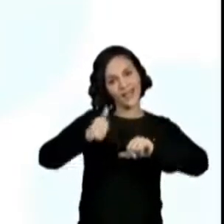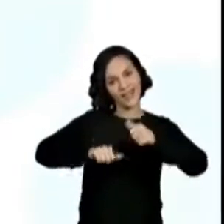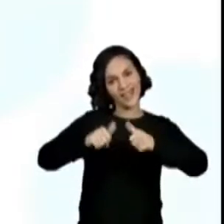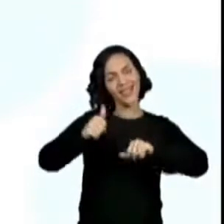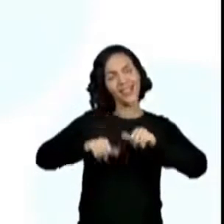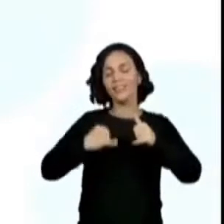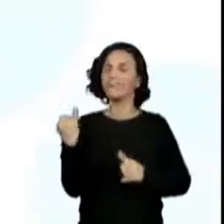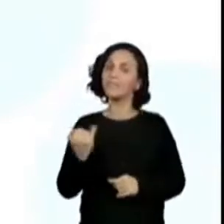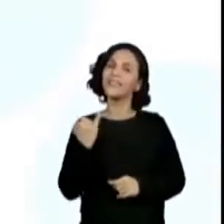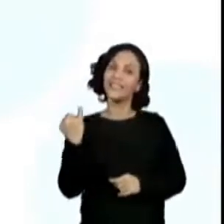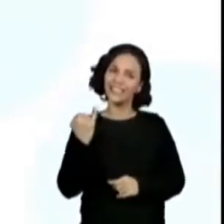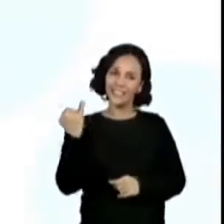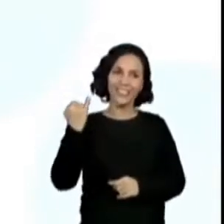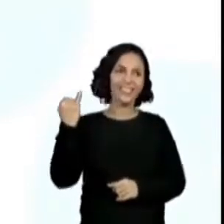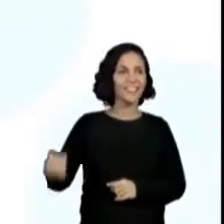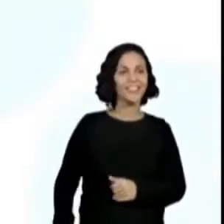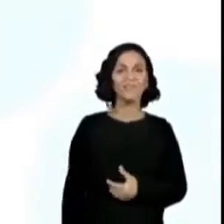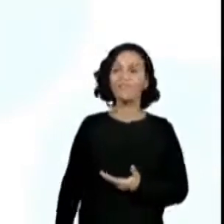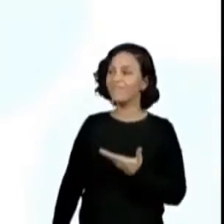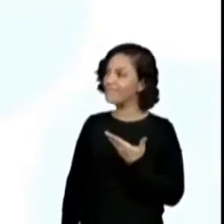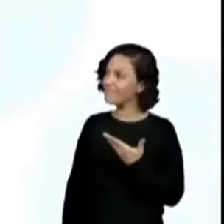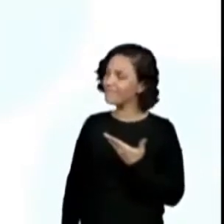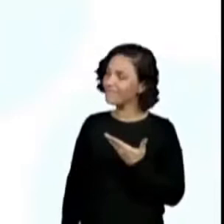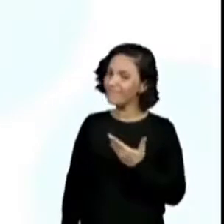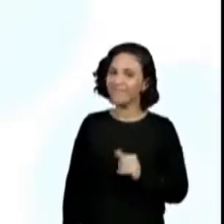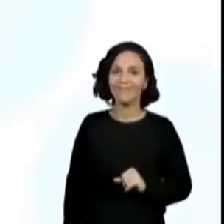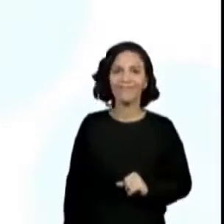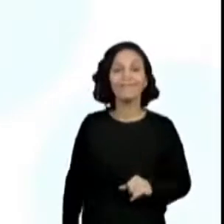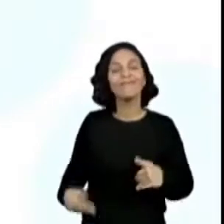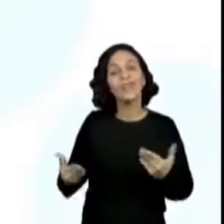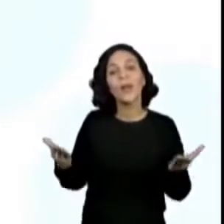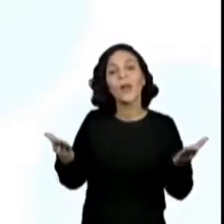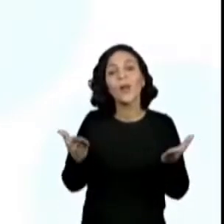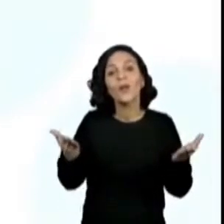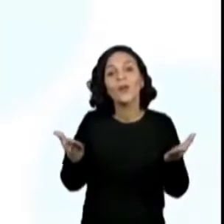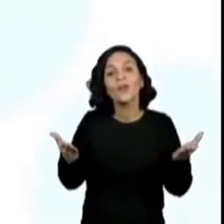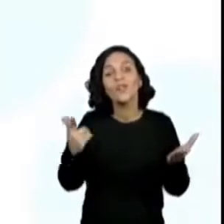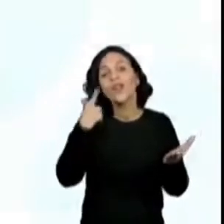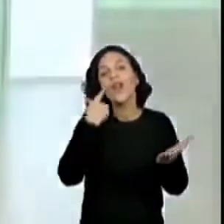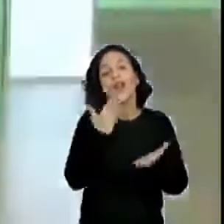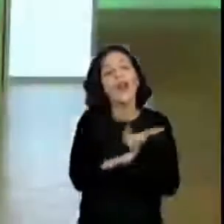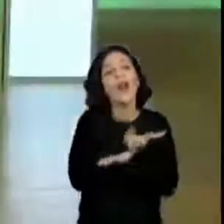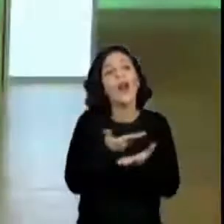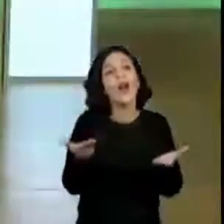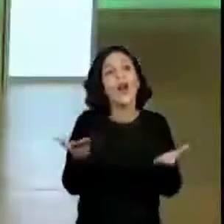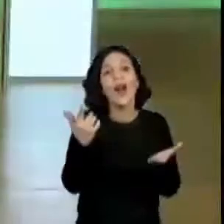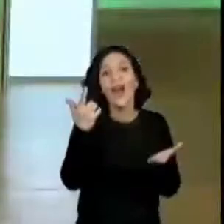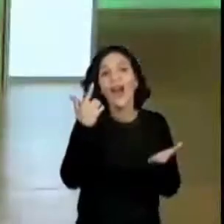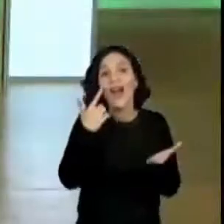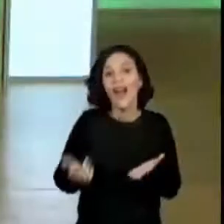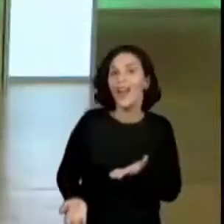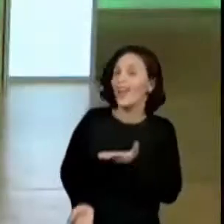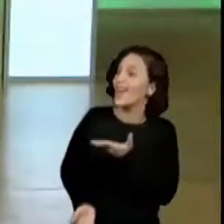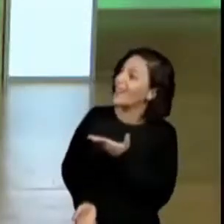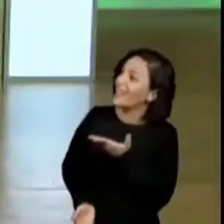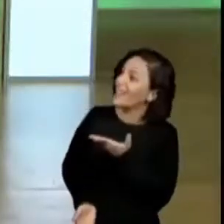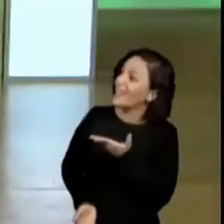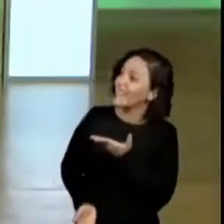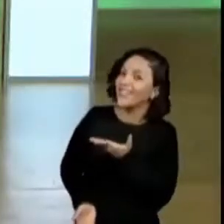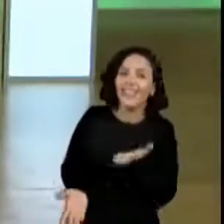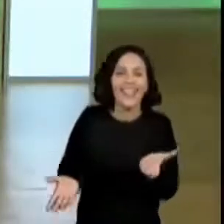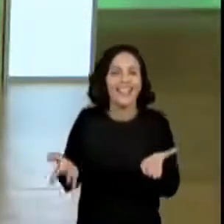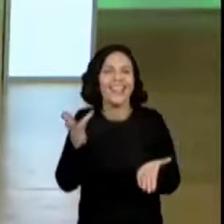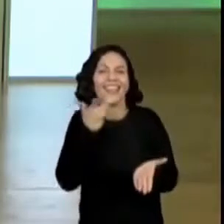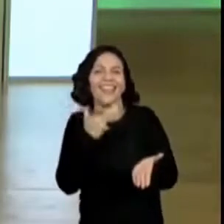é super importante. E aí, Pro? E aí? E aí? Hoje, ó, pra vocês, ó. Já até mandaram olha no que chat, delícia! Ó.